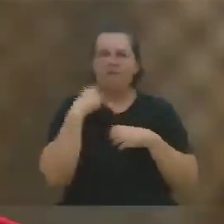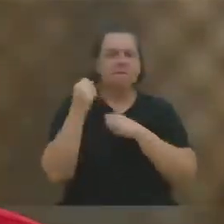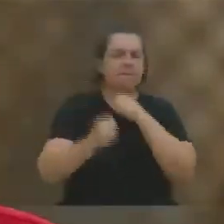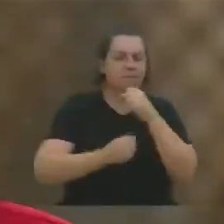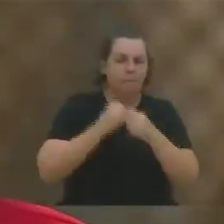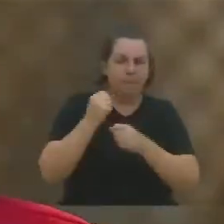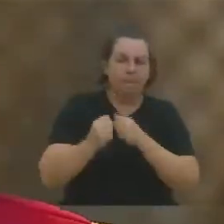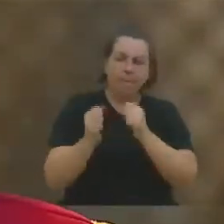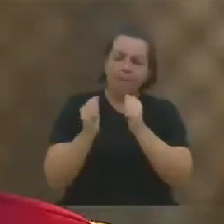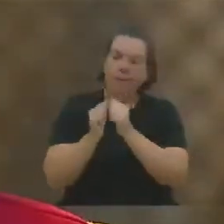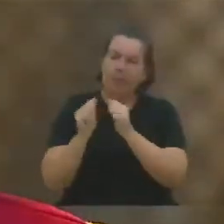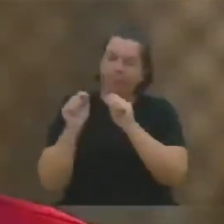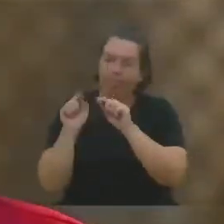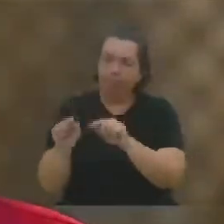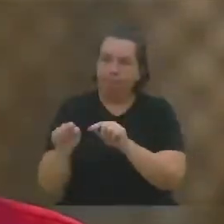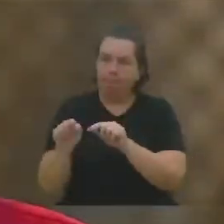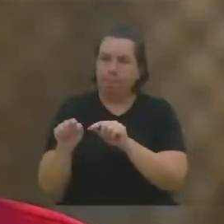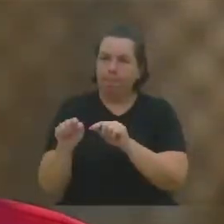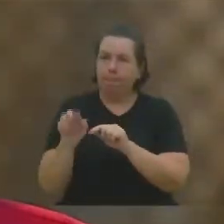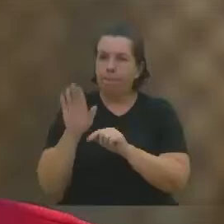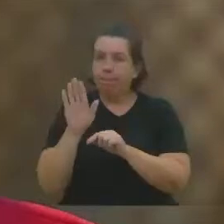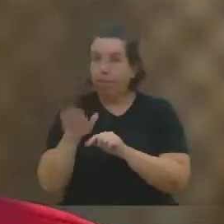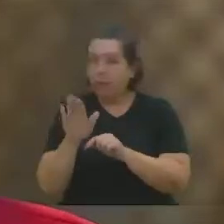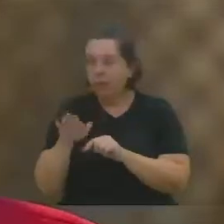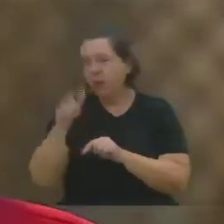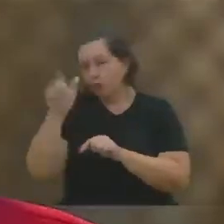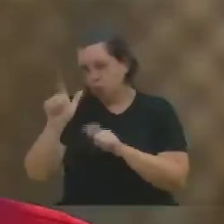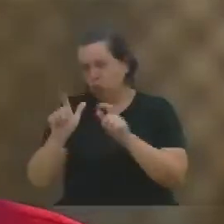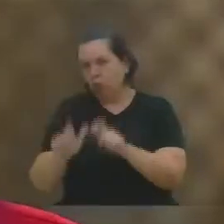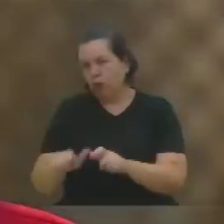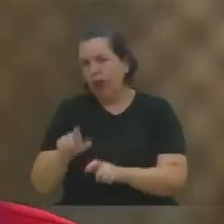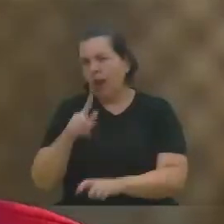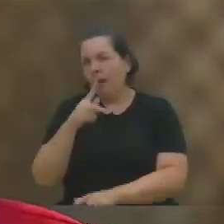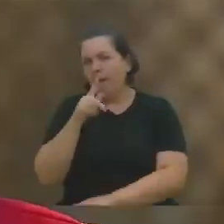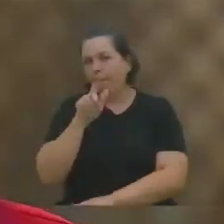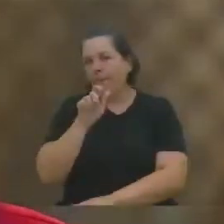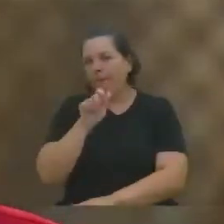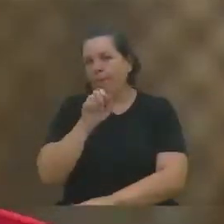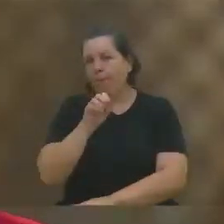junto deles no chamado pórtico de Salomão.